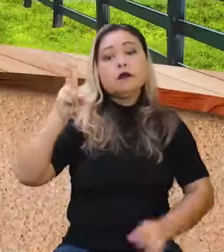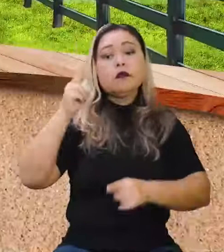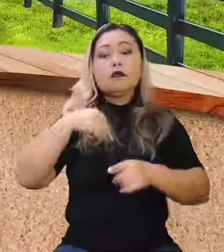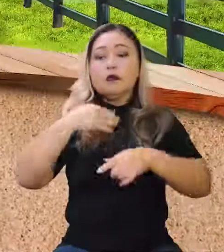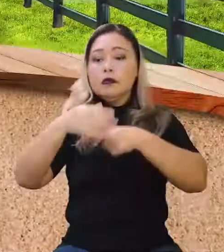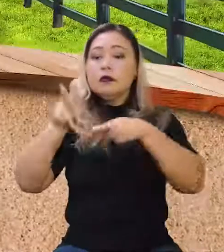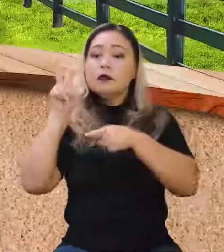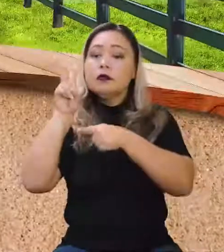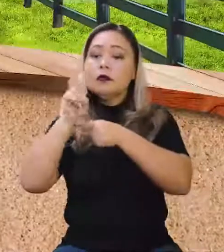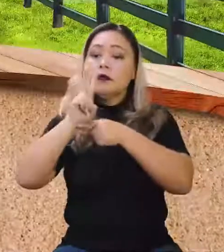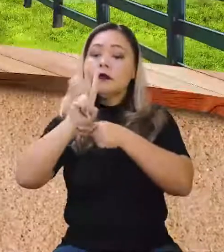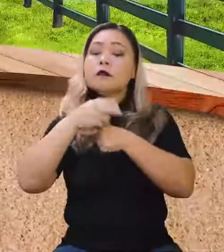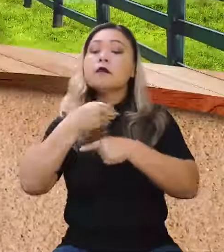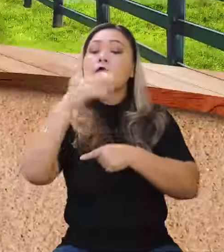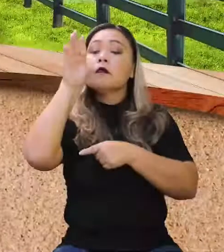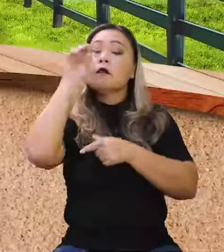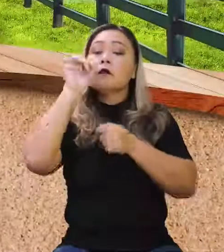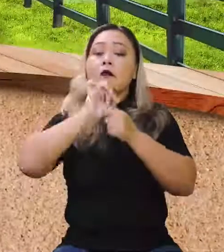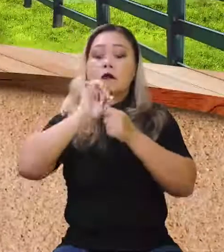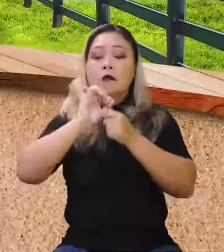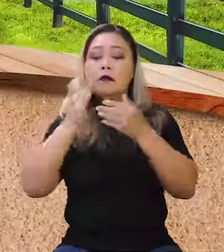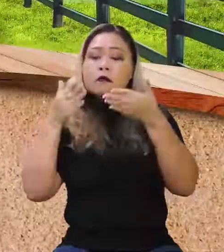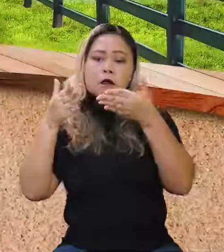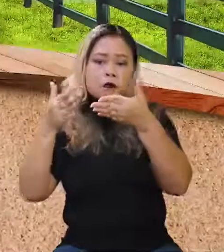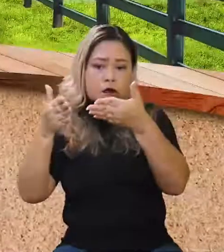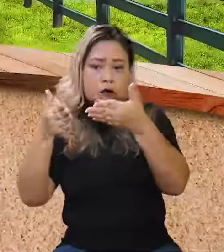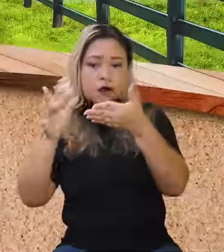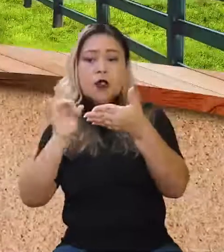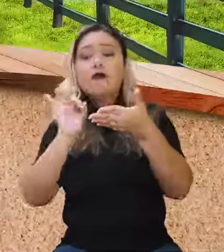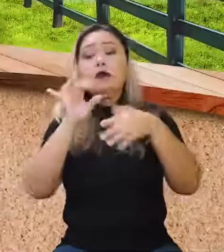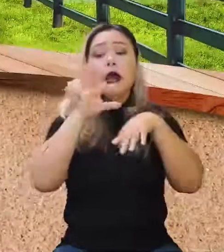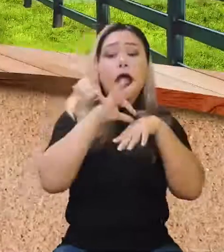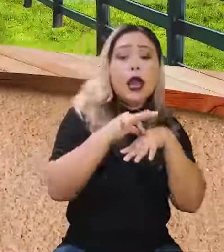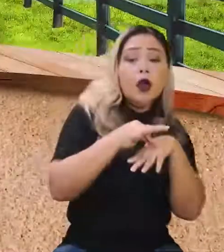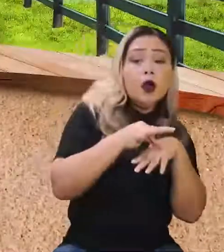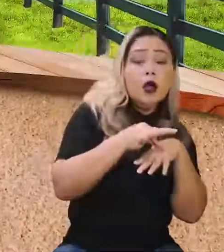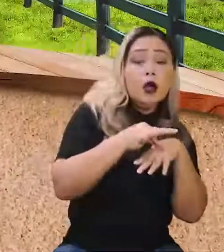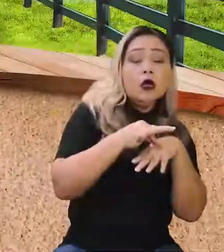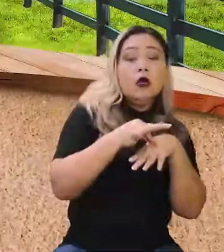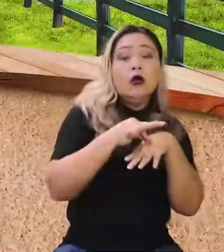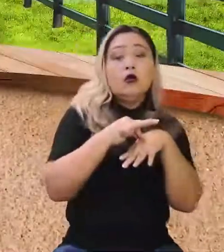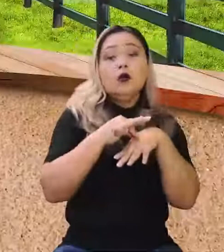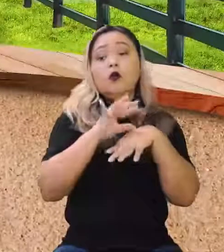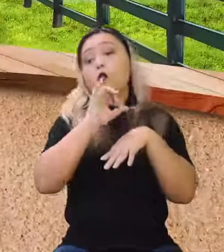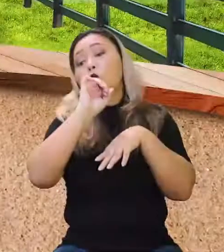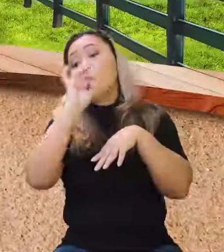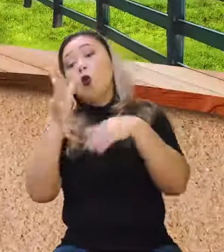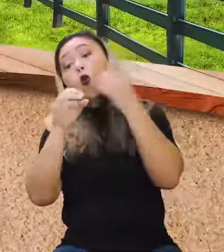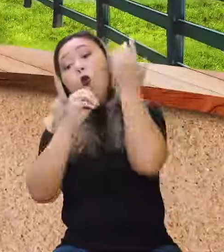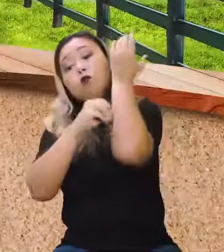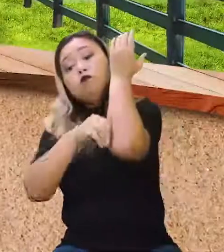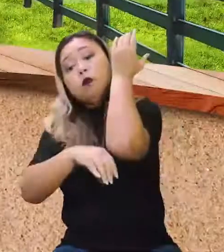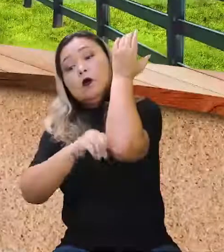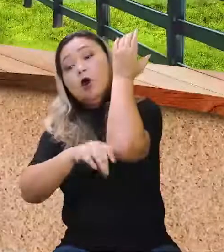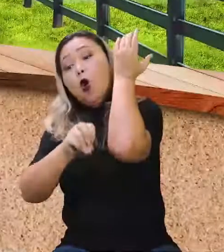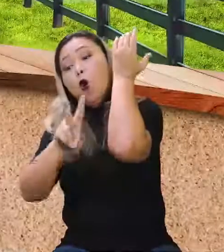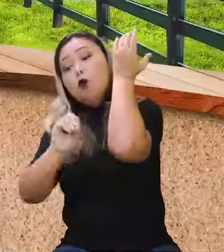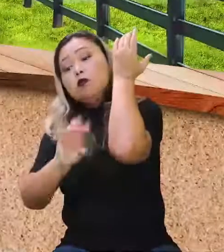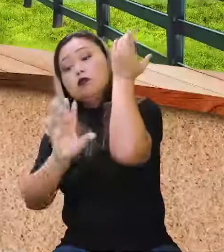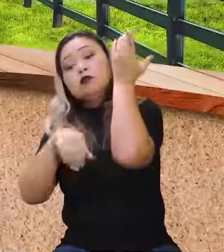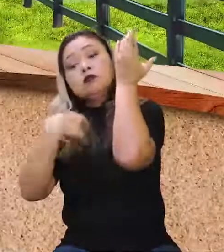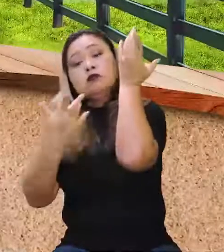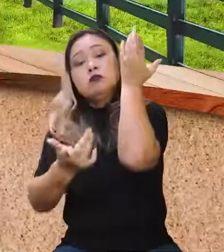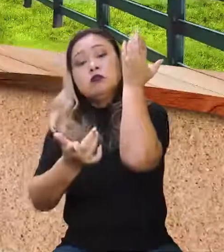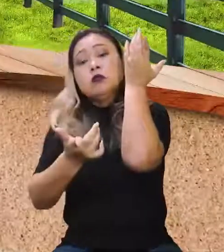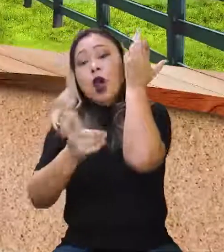criação. Esses direcionamentos, se vai ser para carne, se vai ser para só produção de ovos, para